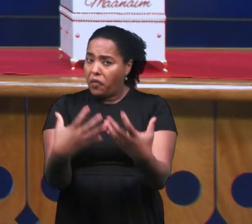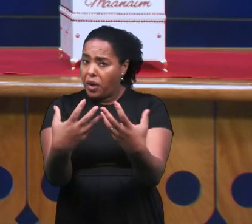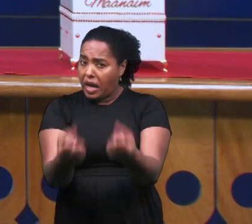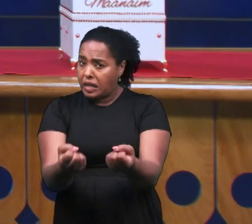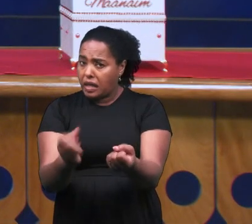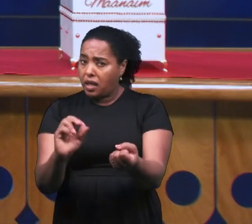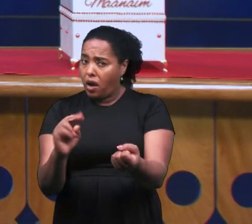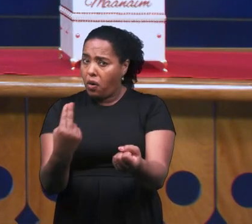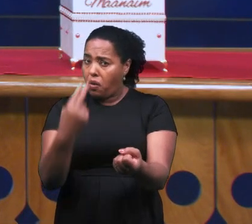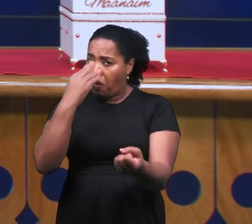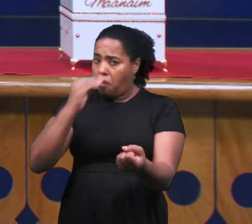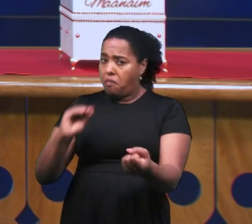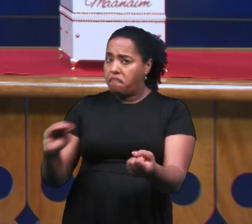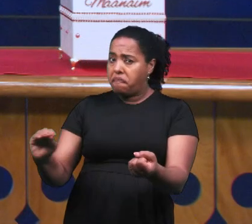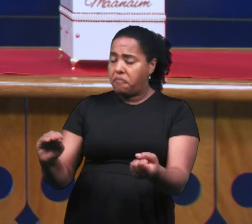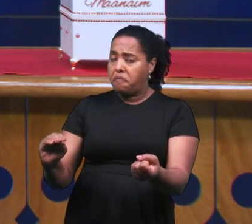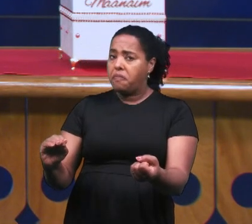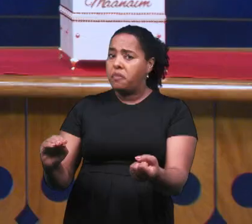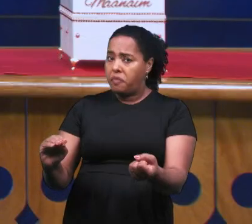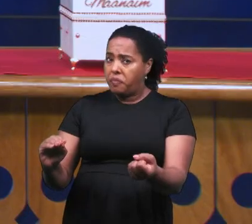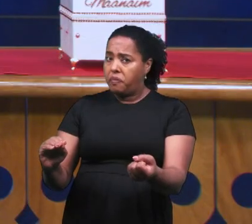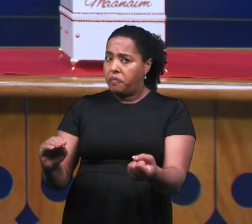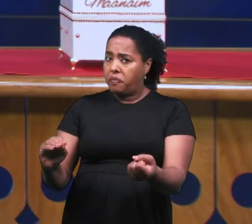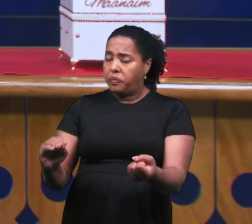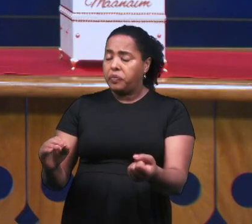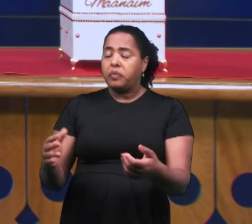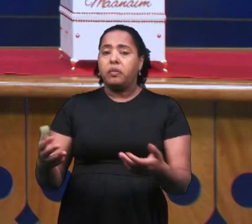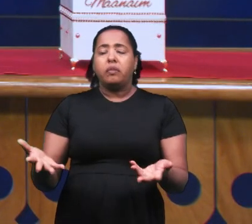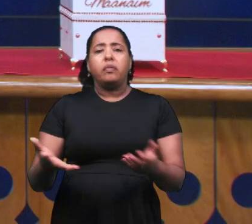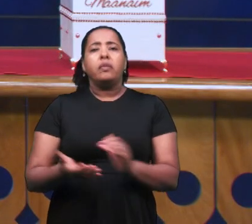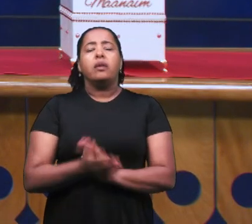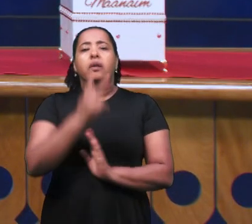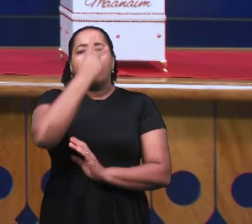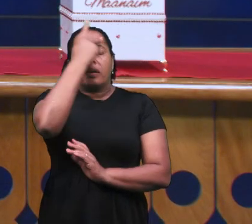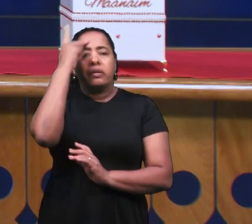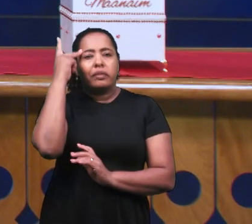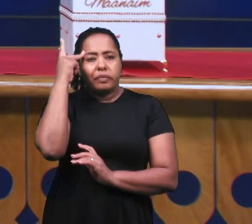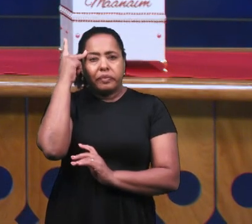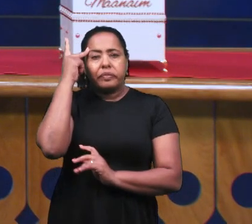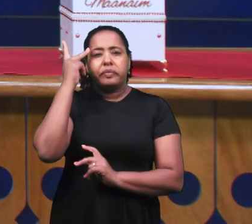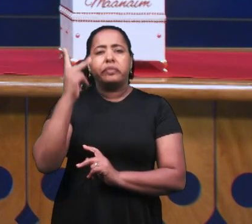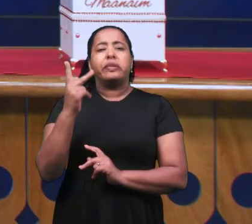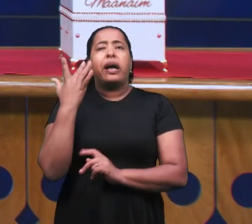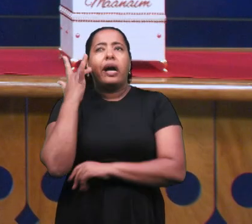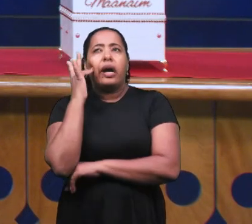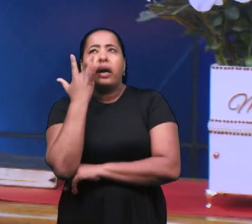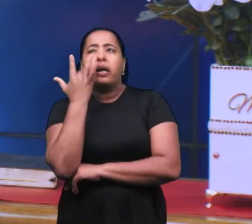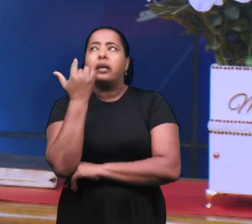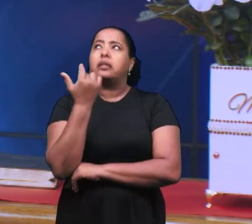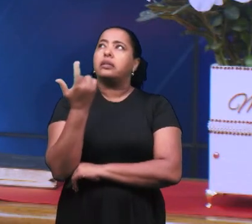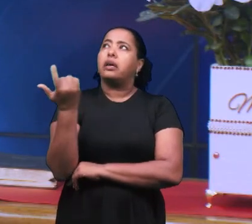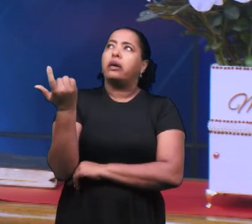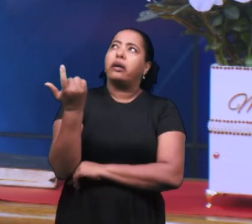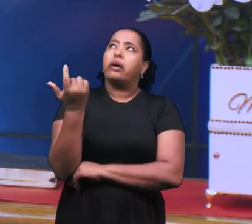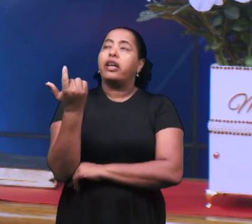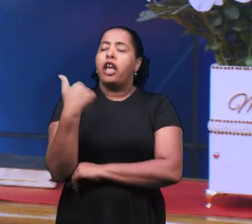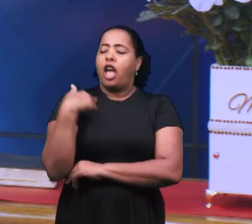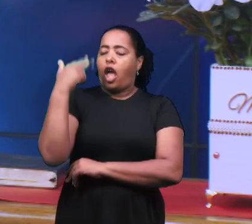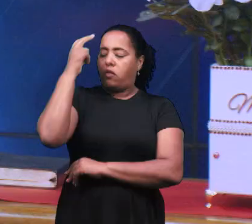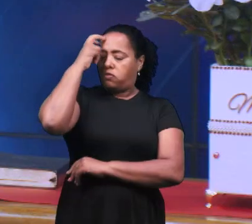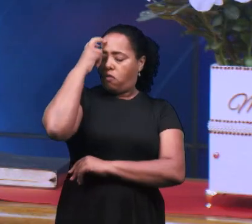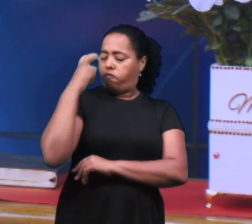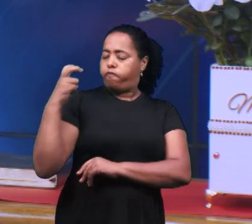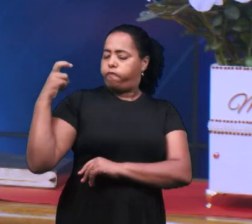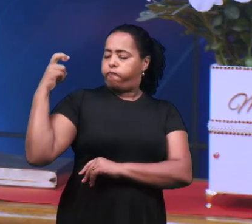rejeitar. Simplesmente, de pronto. Então, as pessoas que acham que, por saber muito, elas